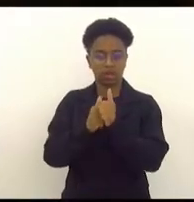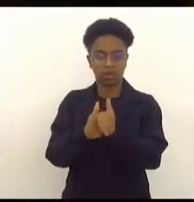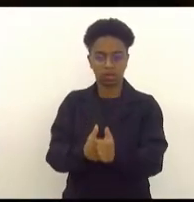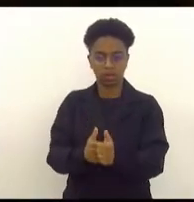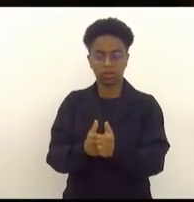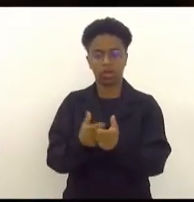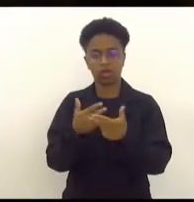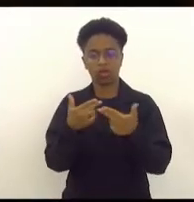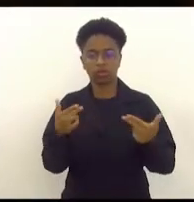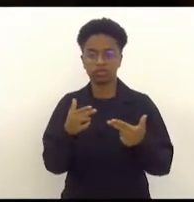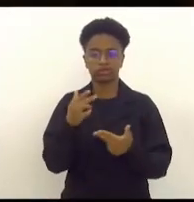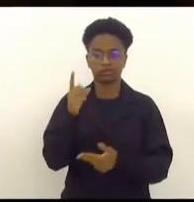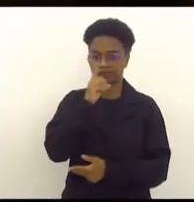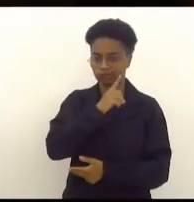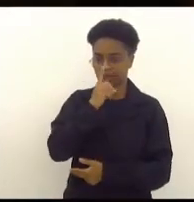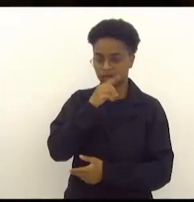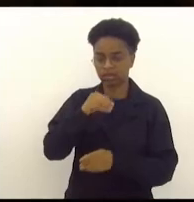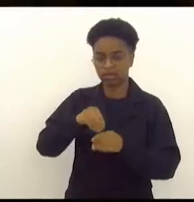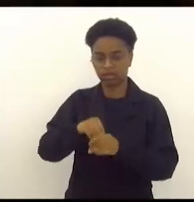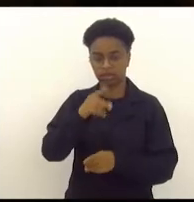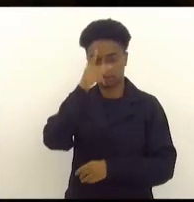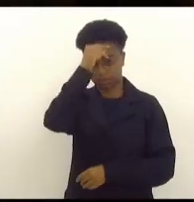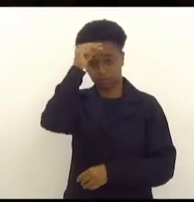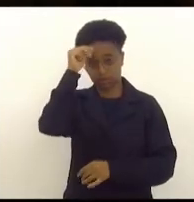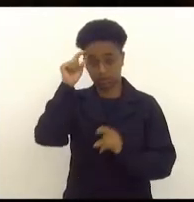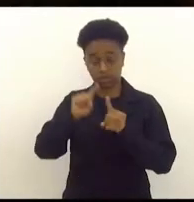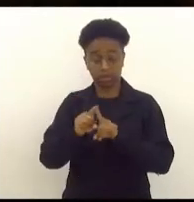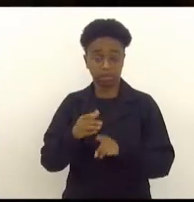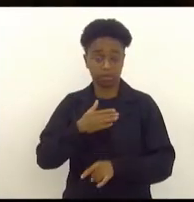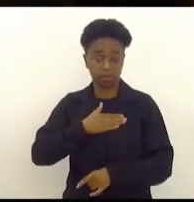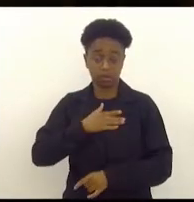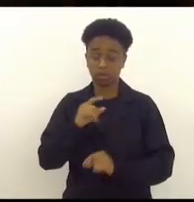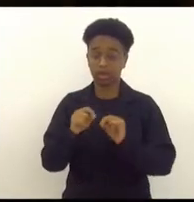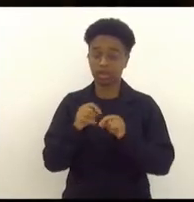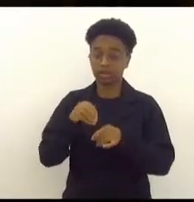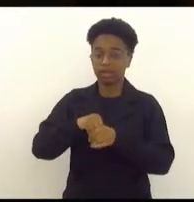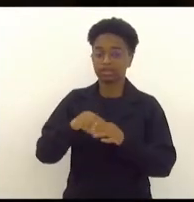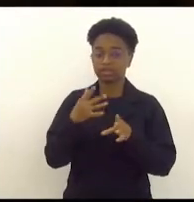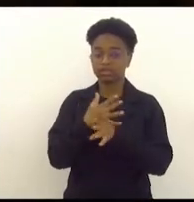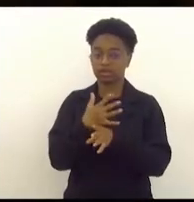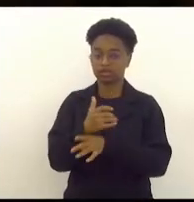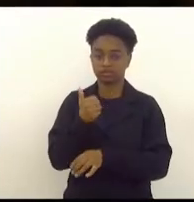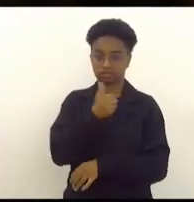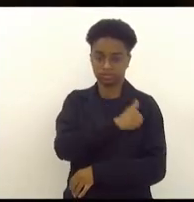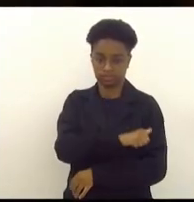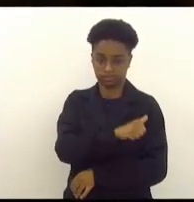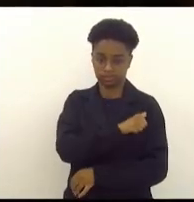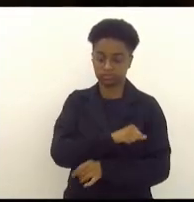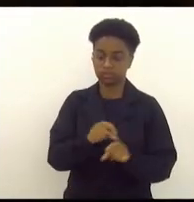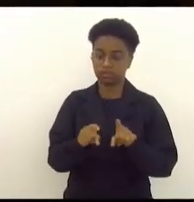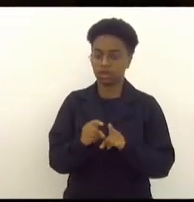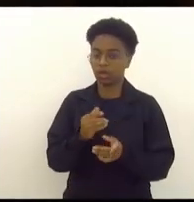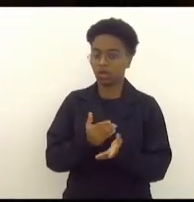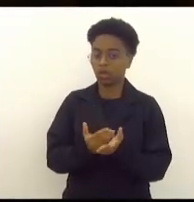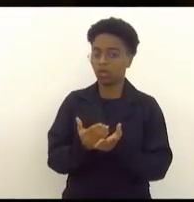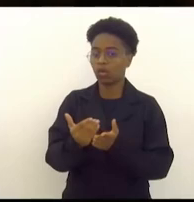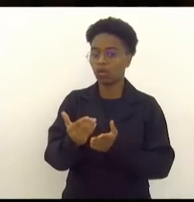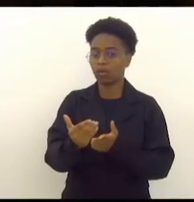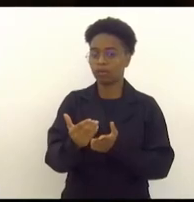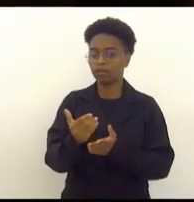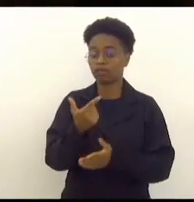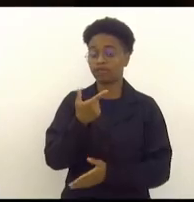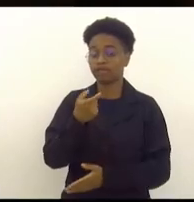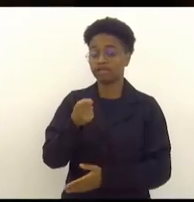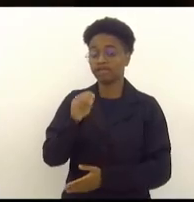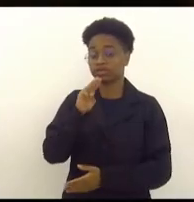mal feitos nas prefeituras e no meu caso especial na Cidade do Rio de Janeiro a começar Deputado Paul Bell pelos